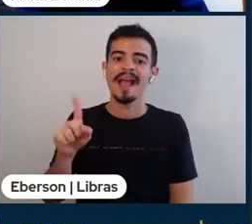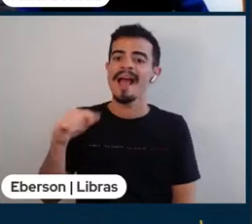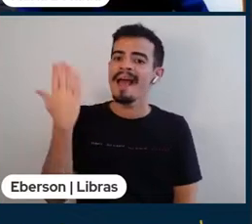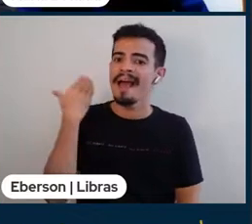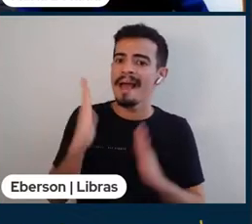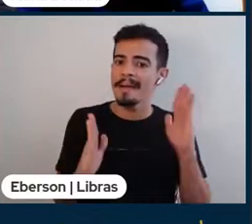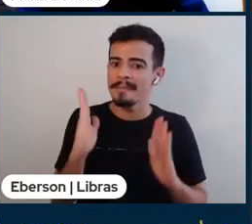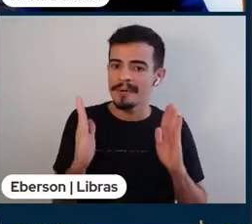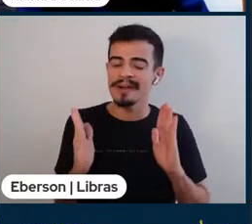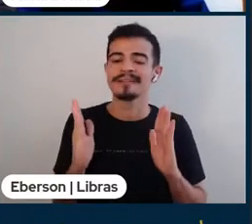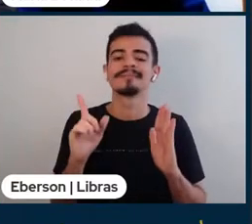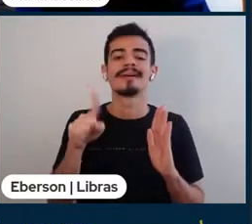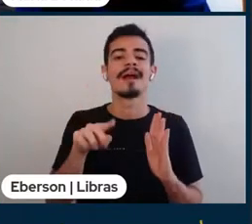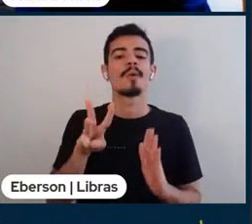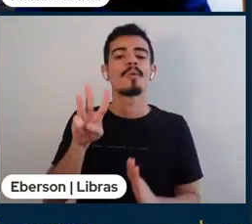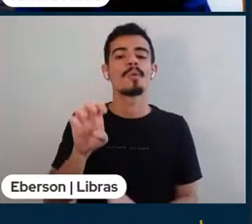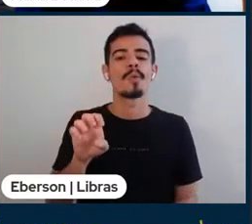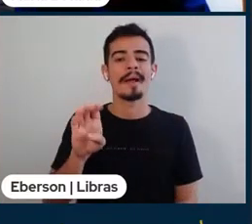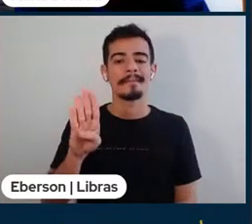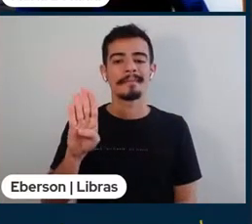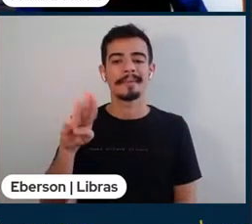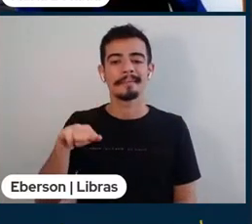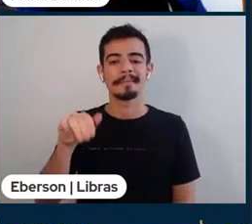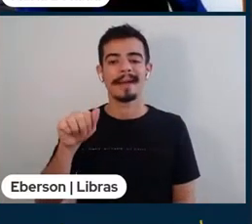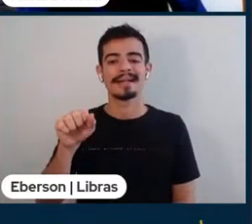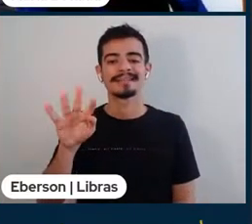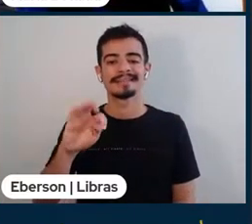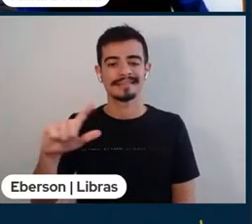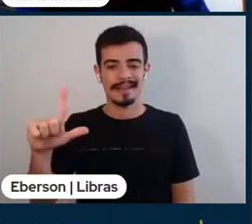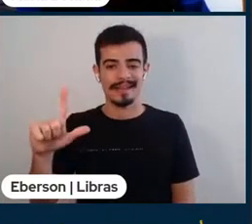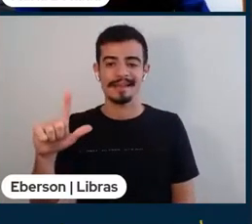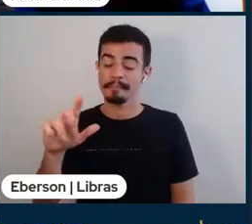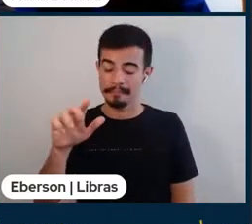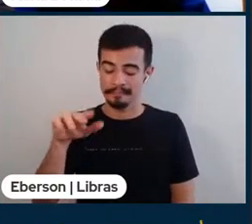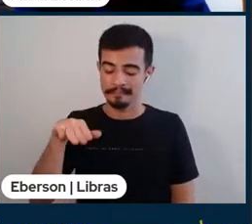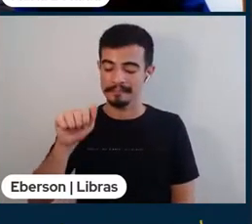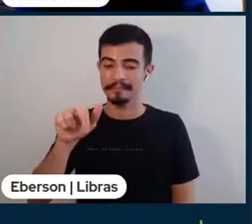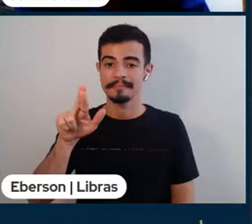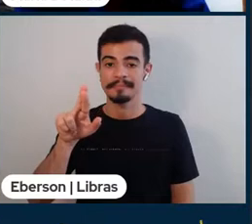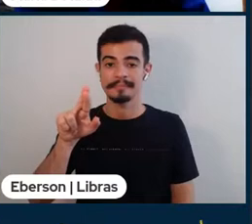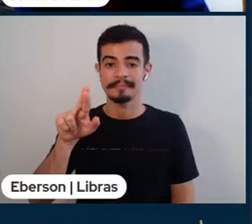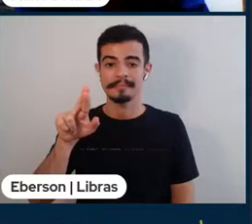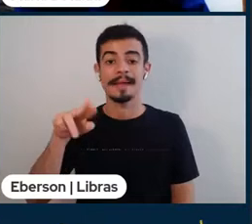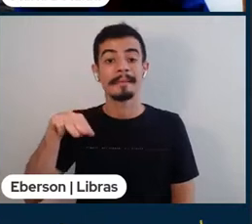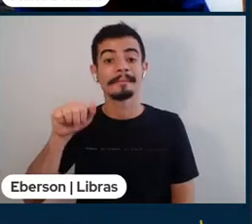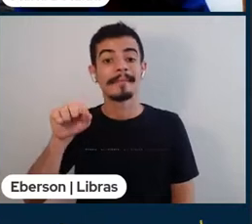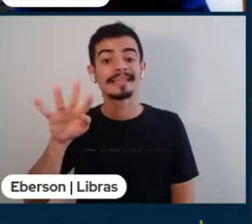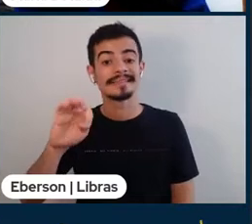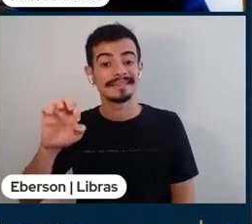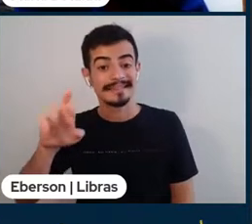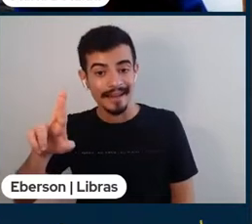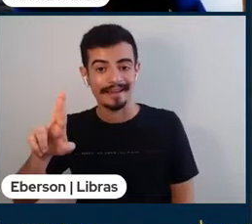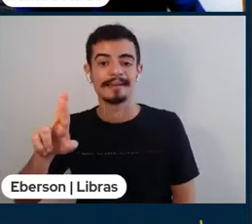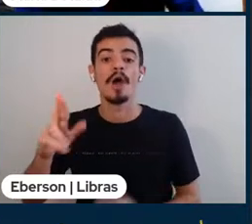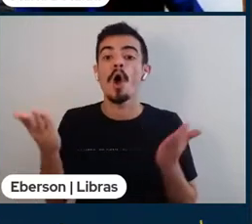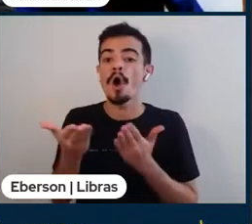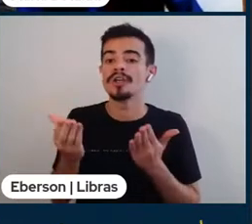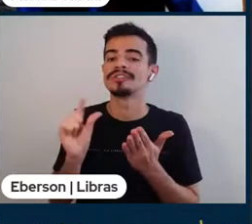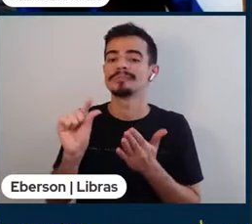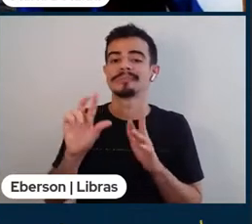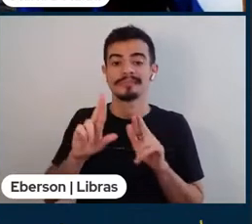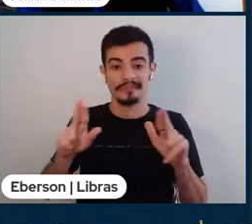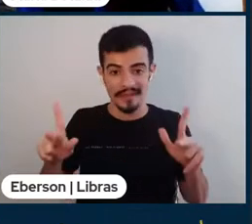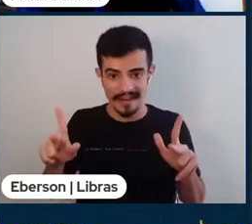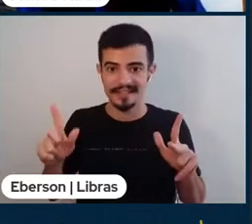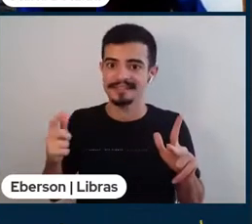chama desenvolvedor full stack. Inclusive, estou totalmente ultrapassado em fazer site. E